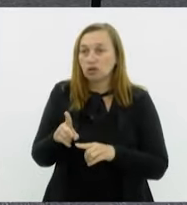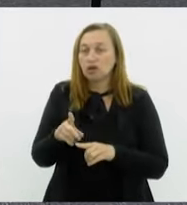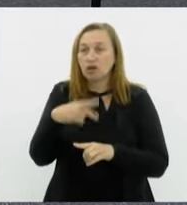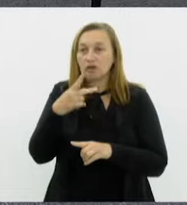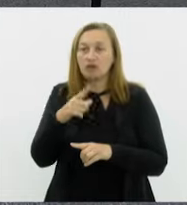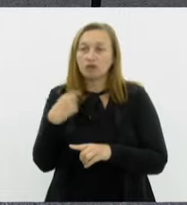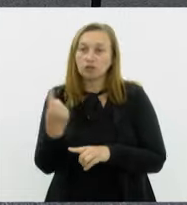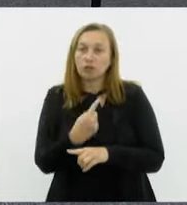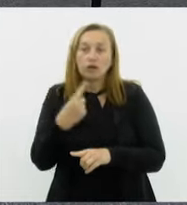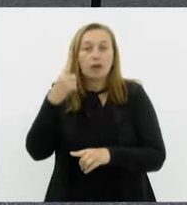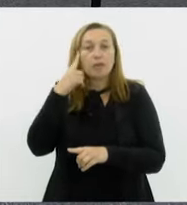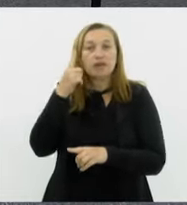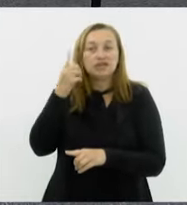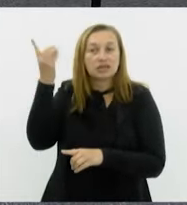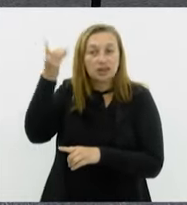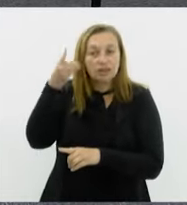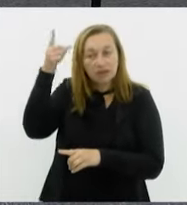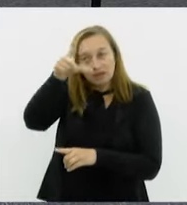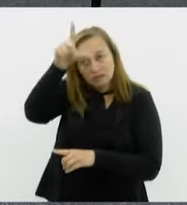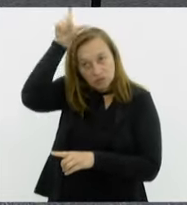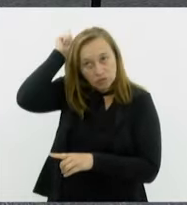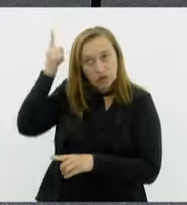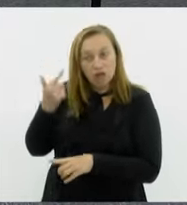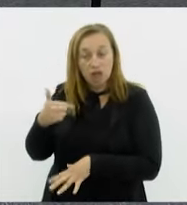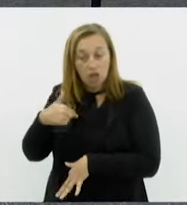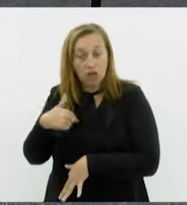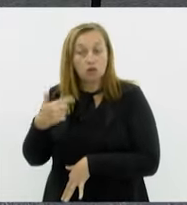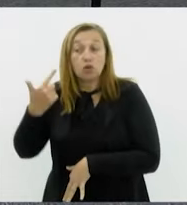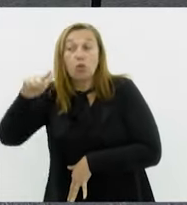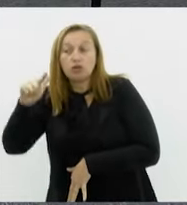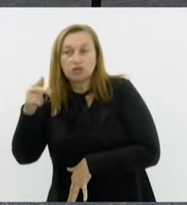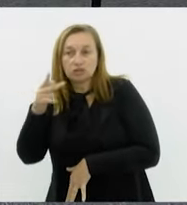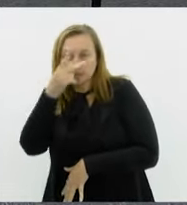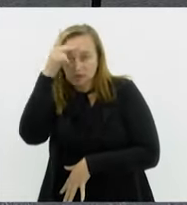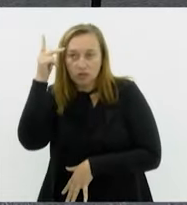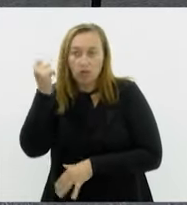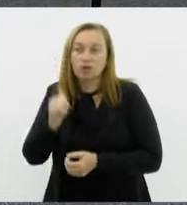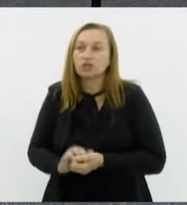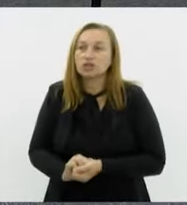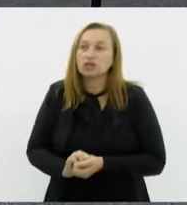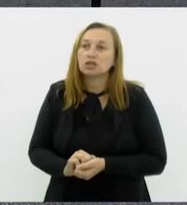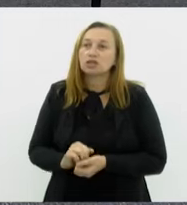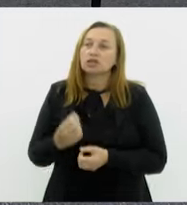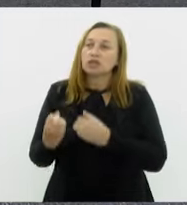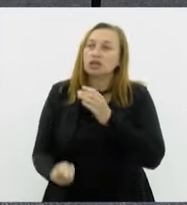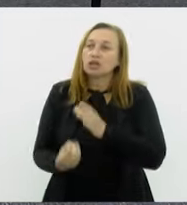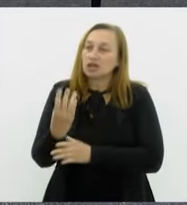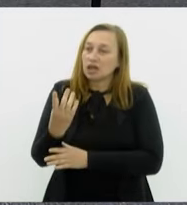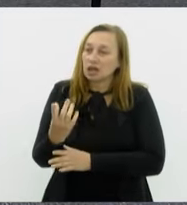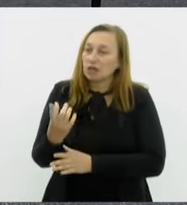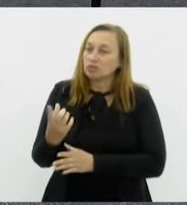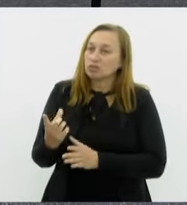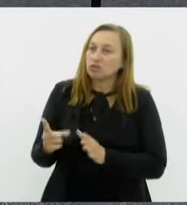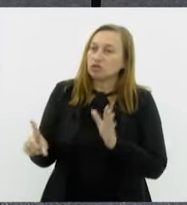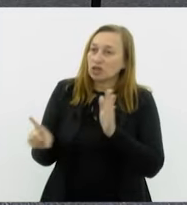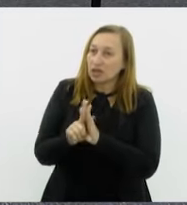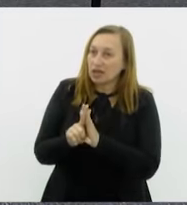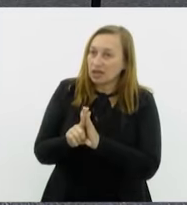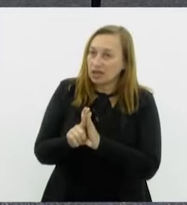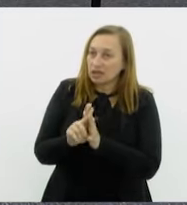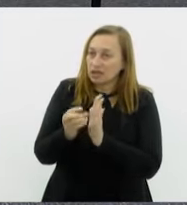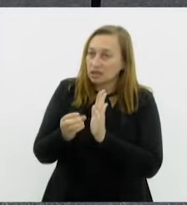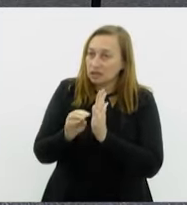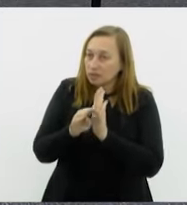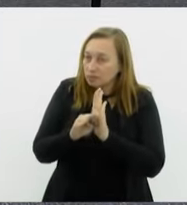Luiz Paulo, em mim próprio e outras pessoas, somos deputados que tentamos fazer leis para aumentar a receita e,